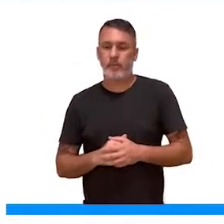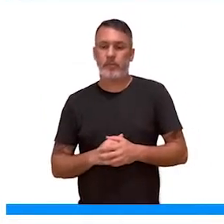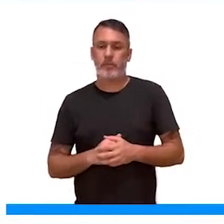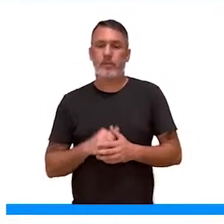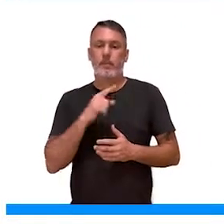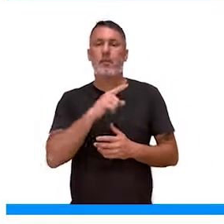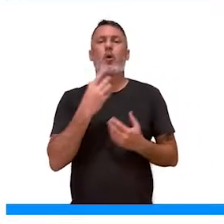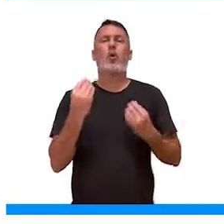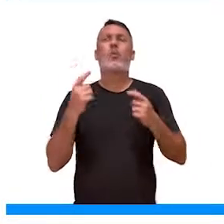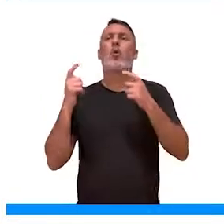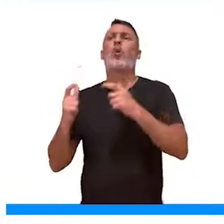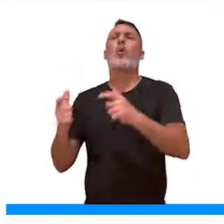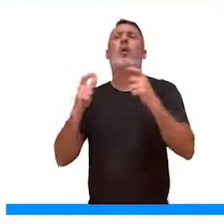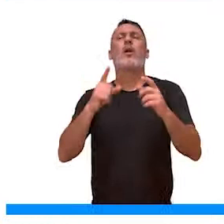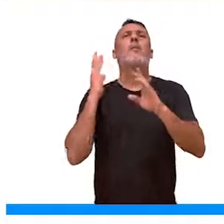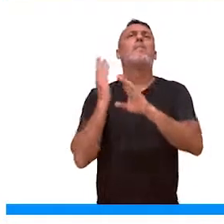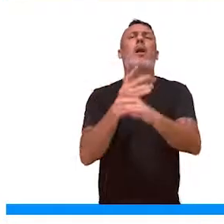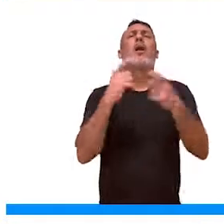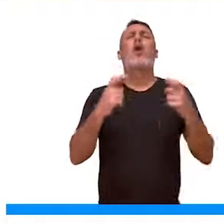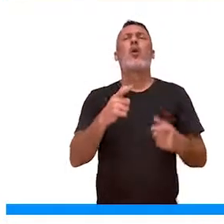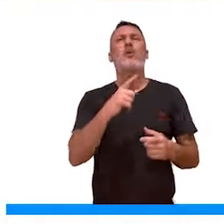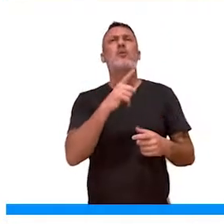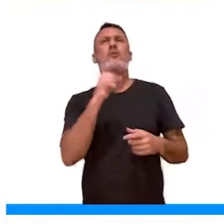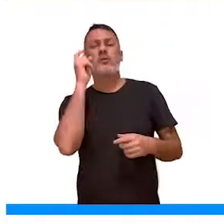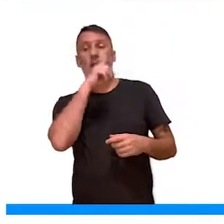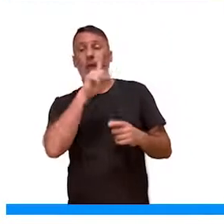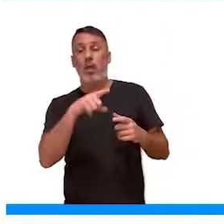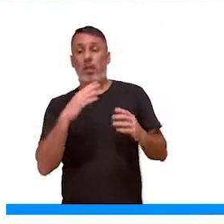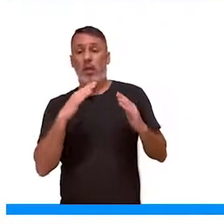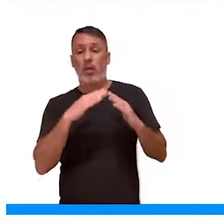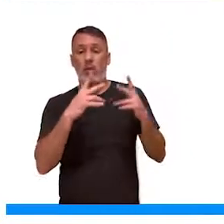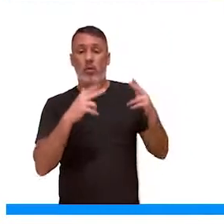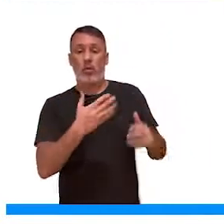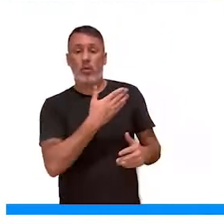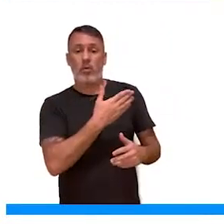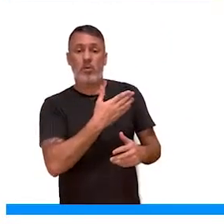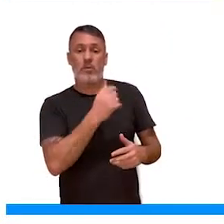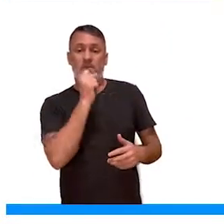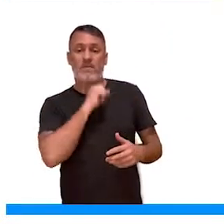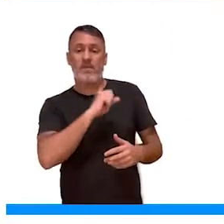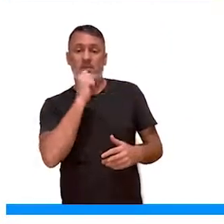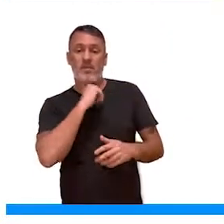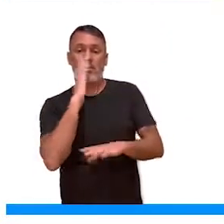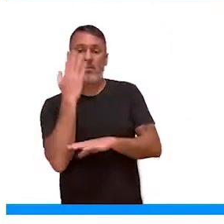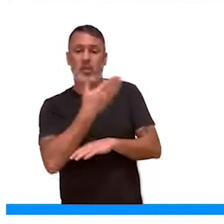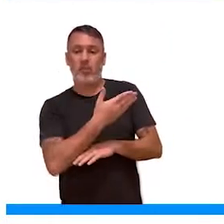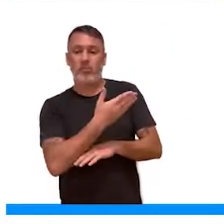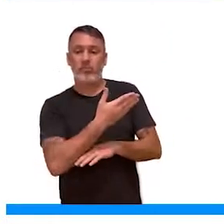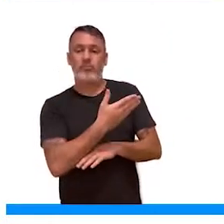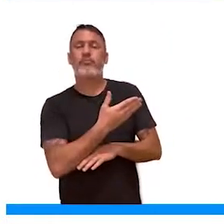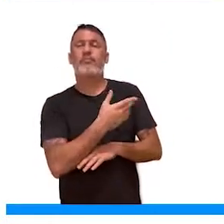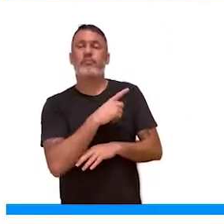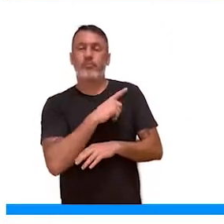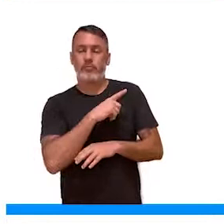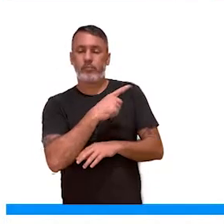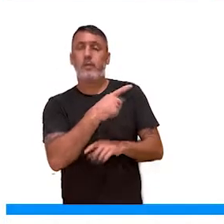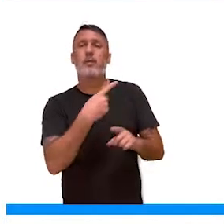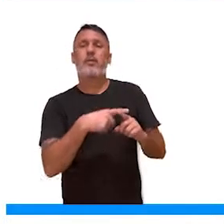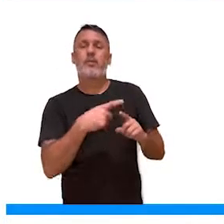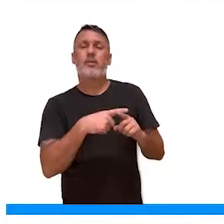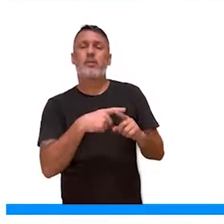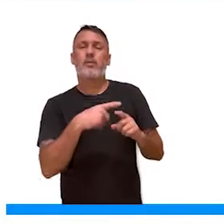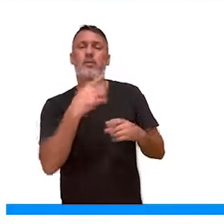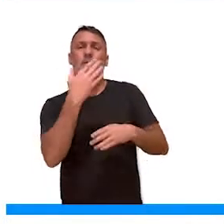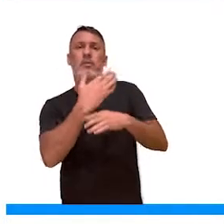Típicos aí de desenvolvimento desses barbeiros. Onde que a gente tem muitos casos? Em locais que tem casas de pau a pique, como mostrado na imagem.